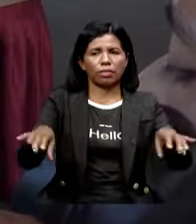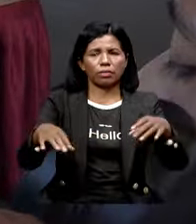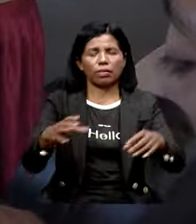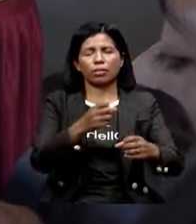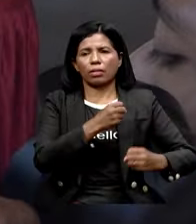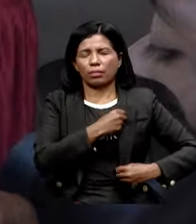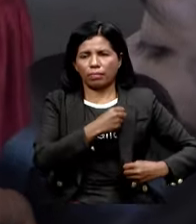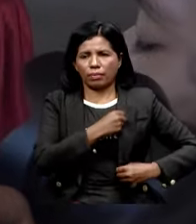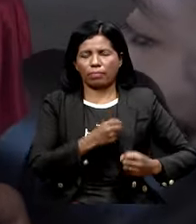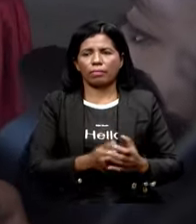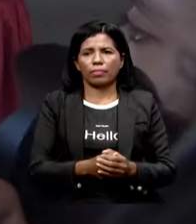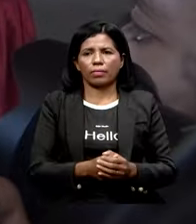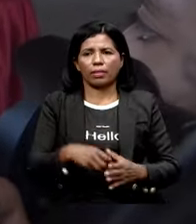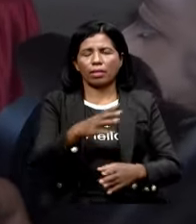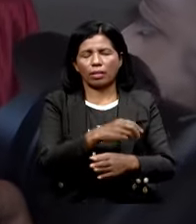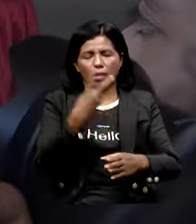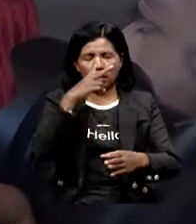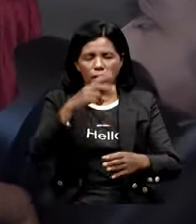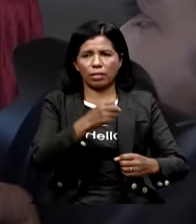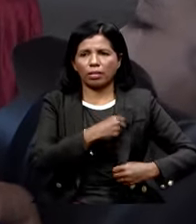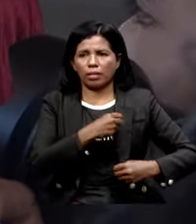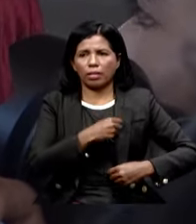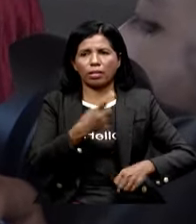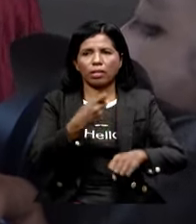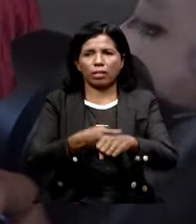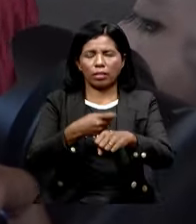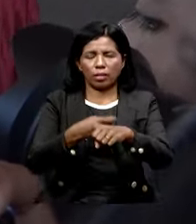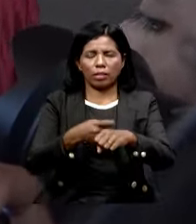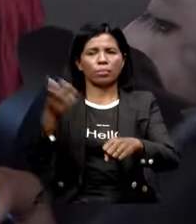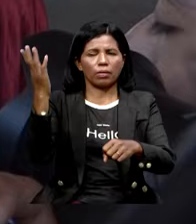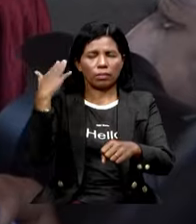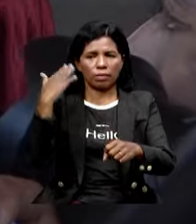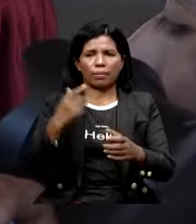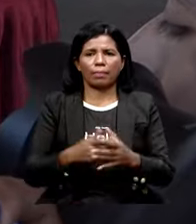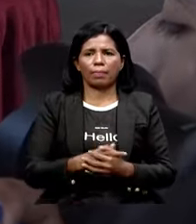armada. Luta armada e tempo clã.